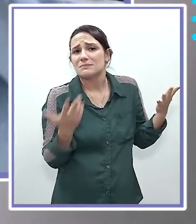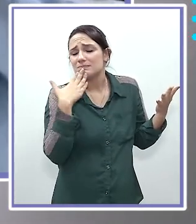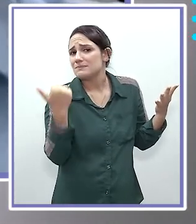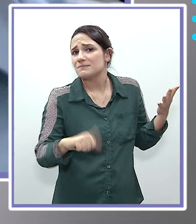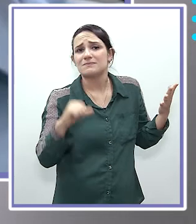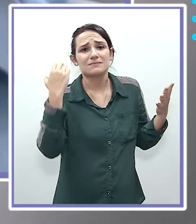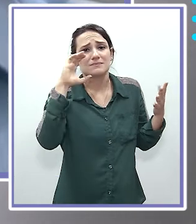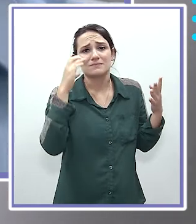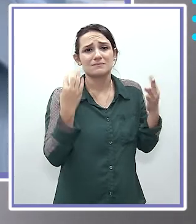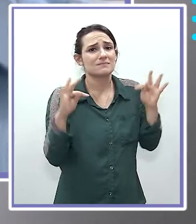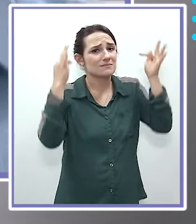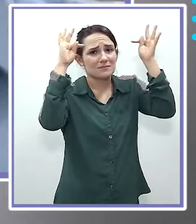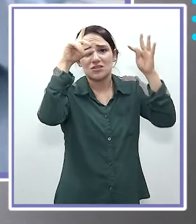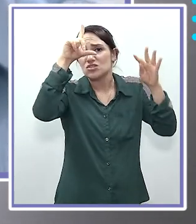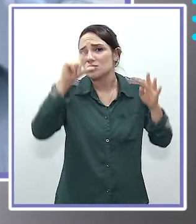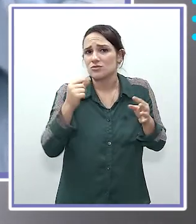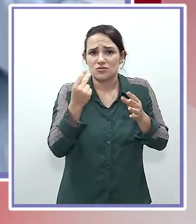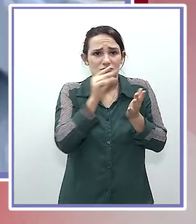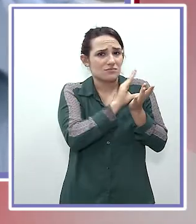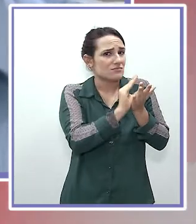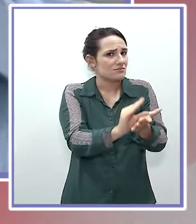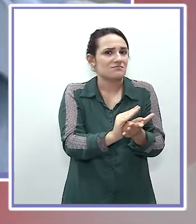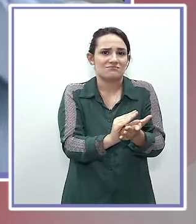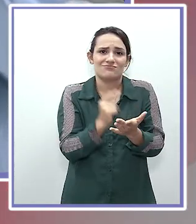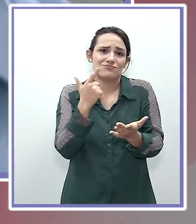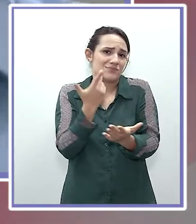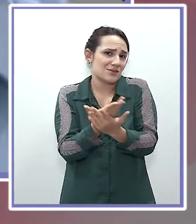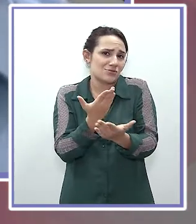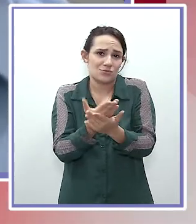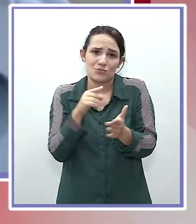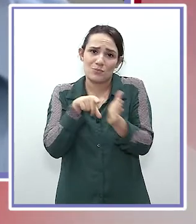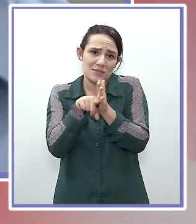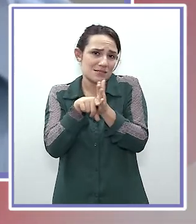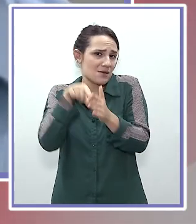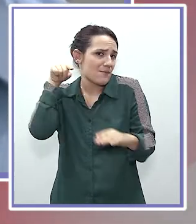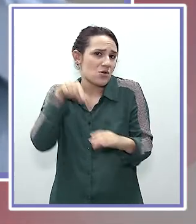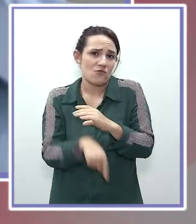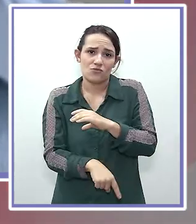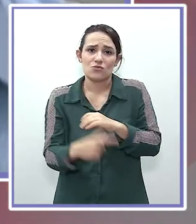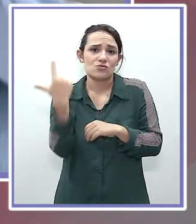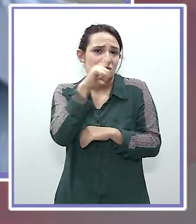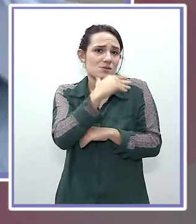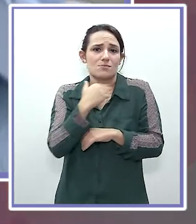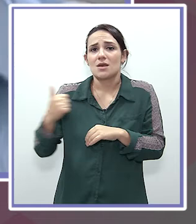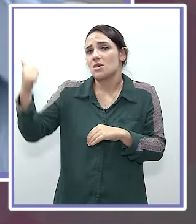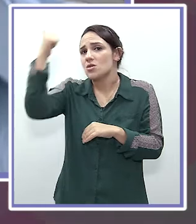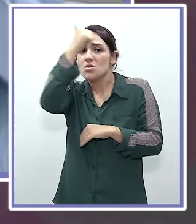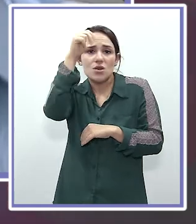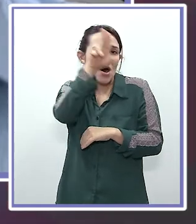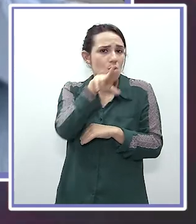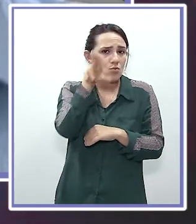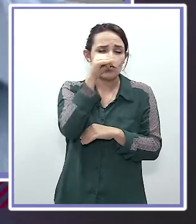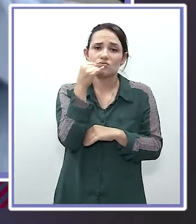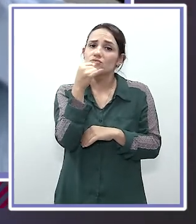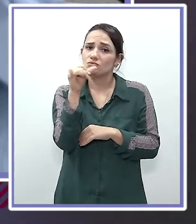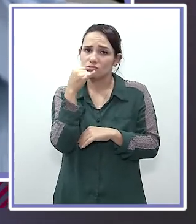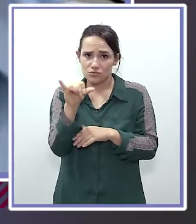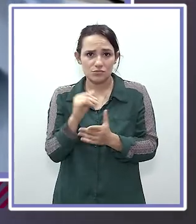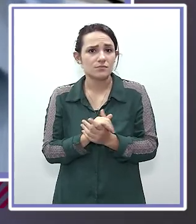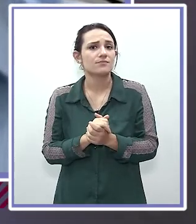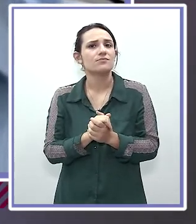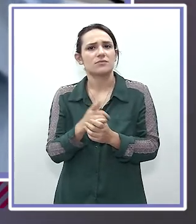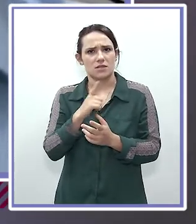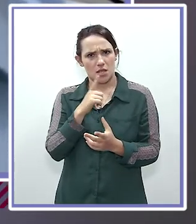e tecnologia do nosso país. Então, é natural que a gente não tenha muitas pesquisas ocorrendo nesse sentido.